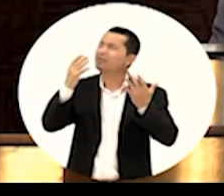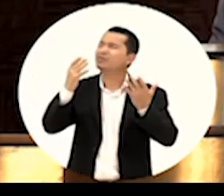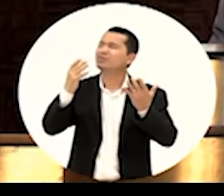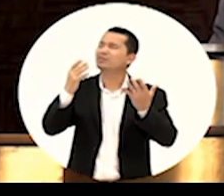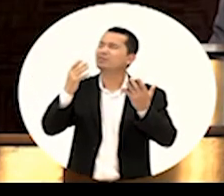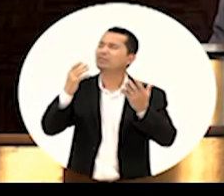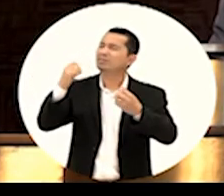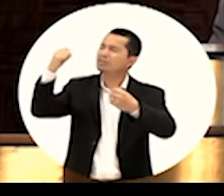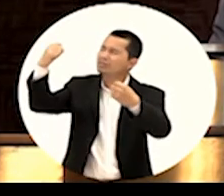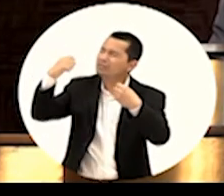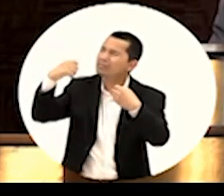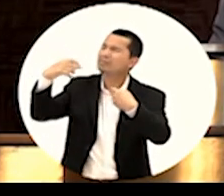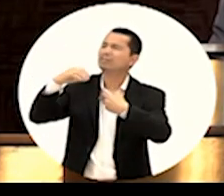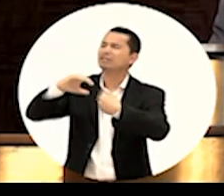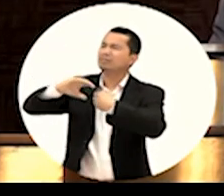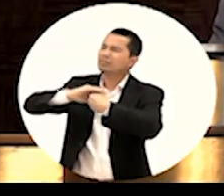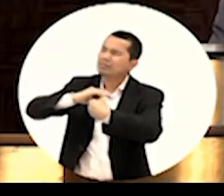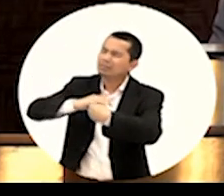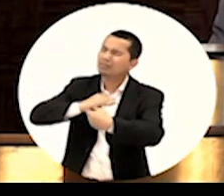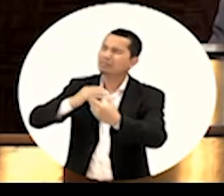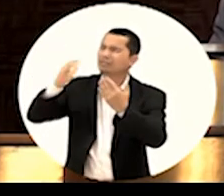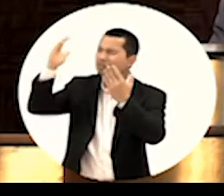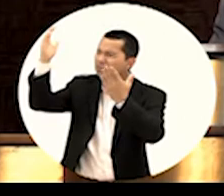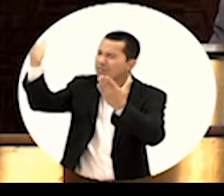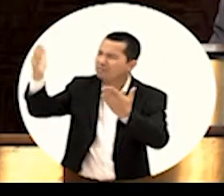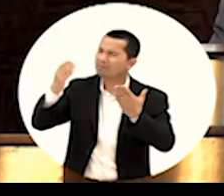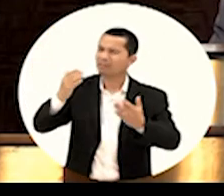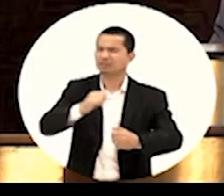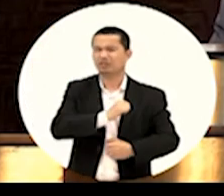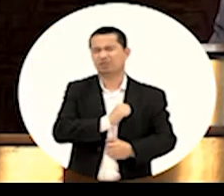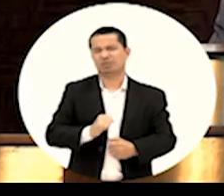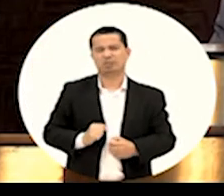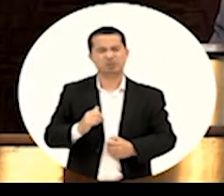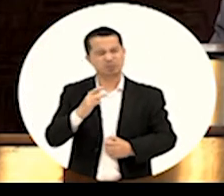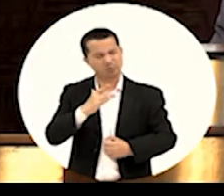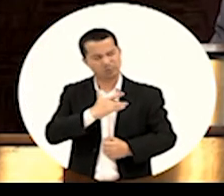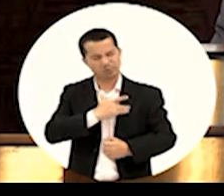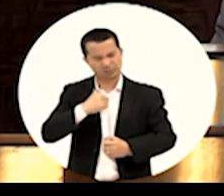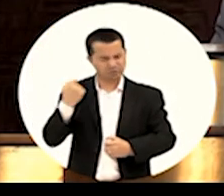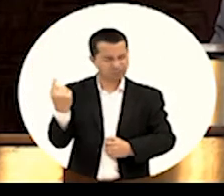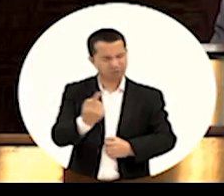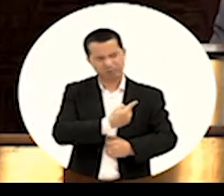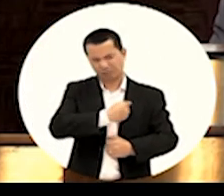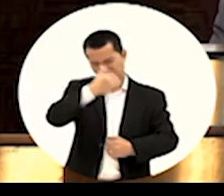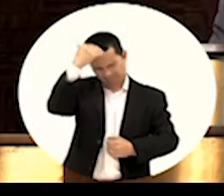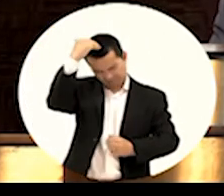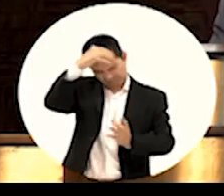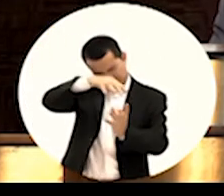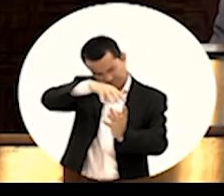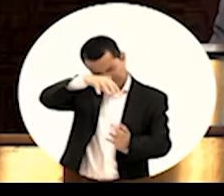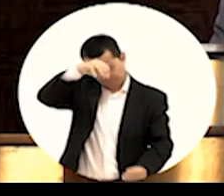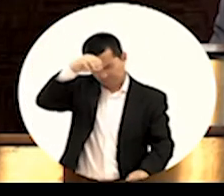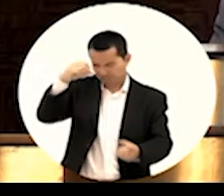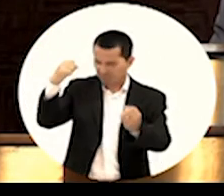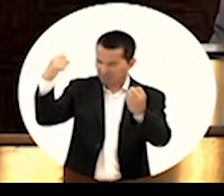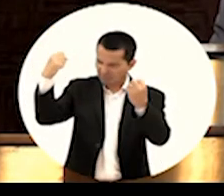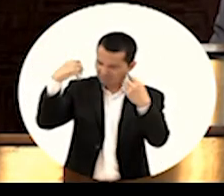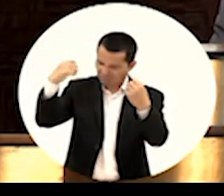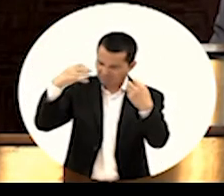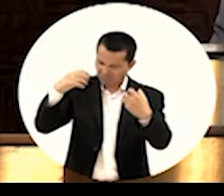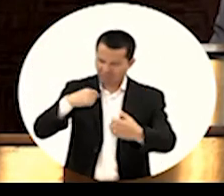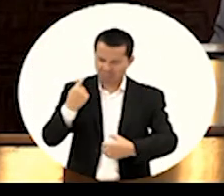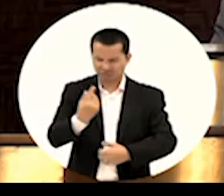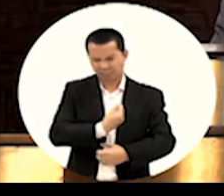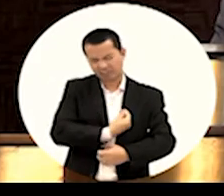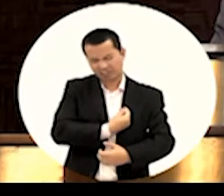corações. Vem, Senhor, instrui-nos. Vem, Senhor, toca a nossa alma. Vem,